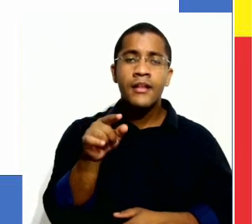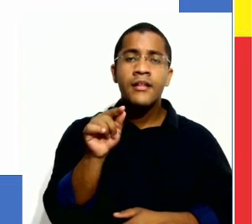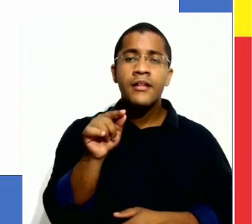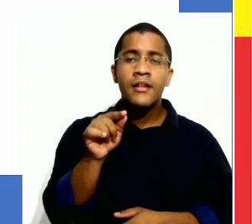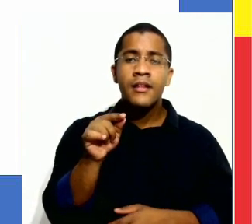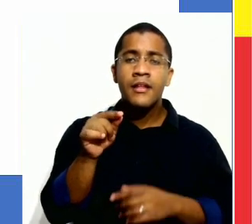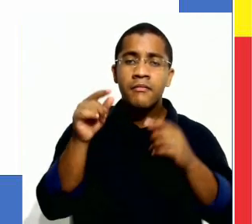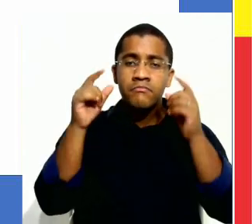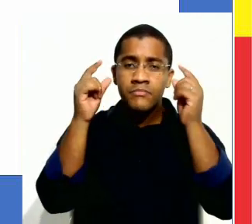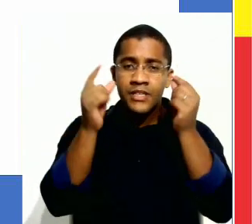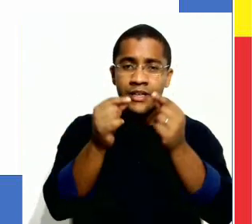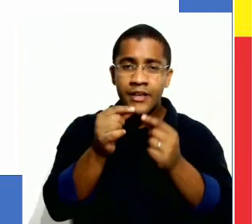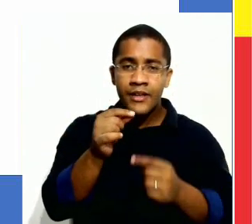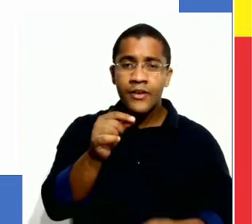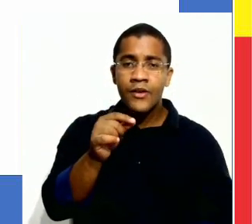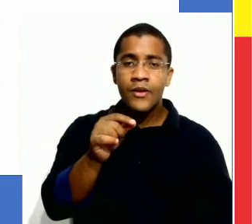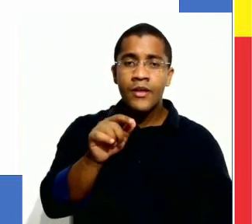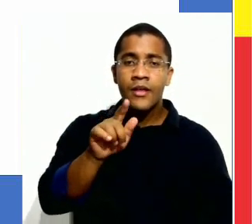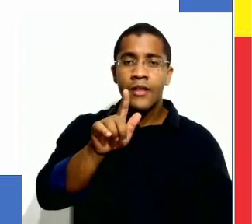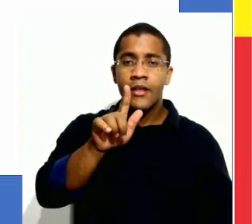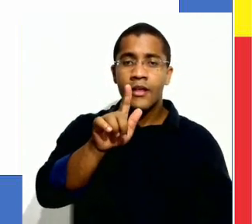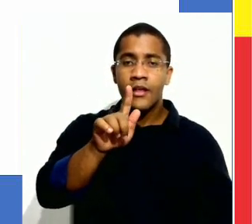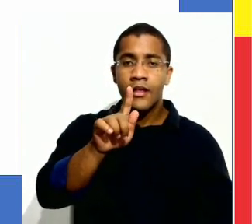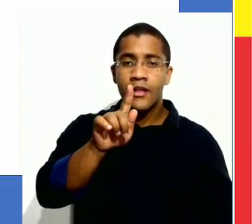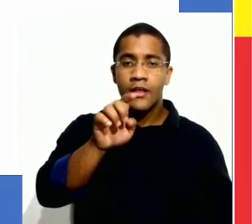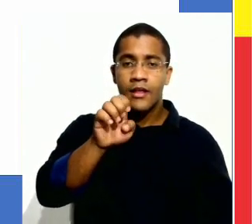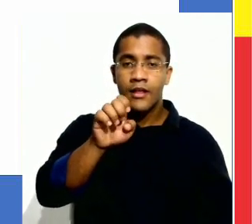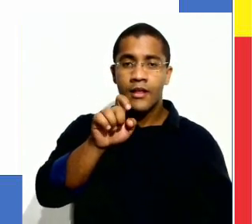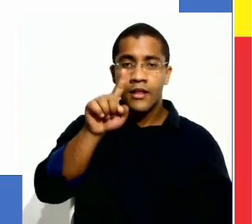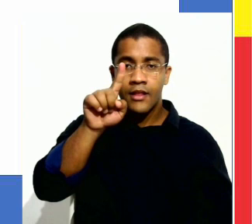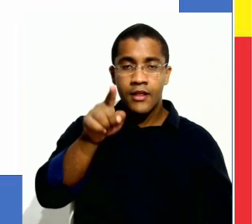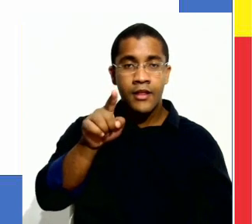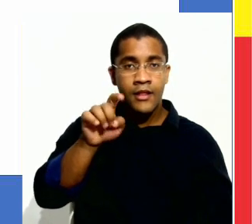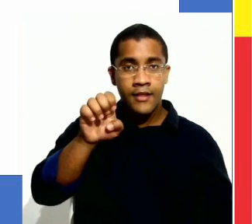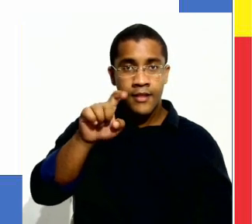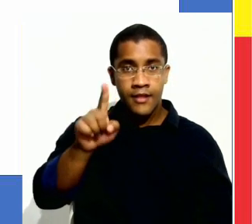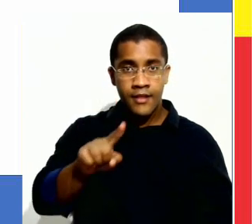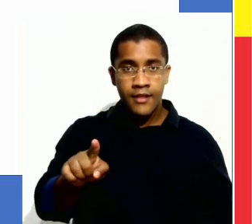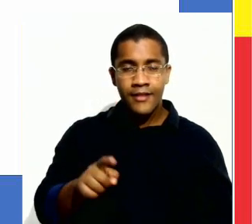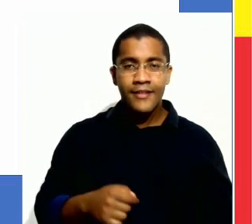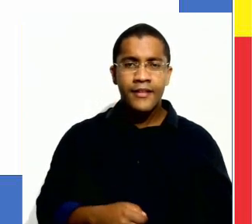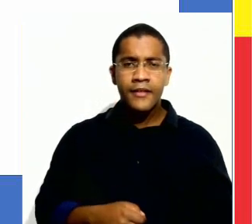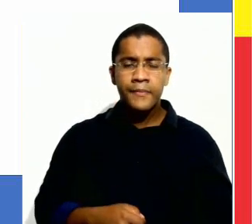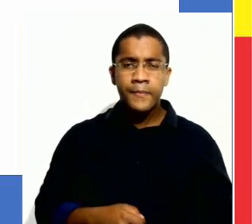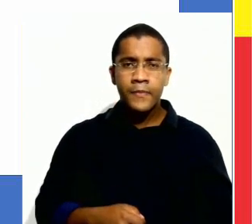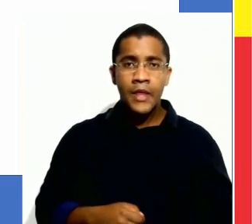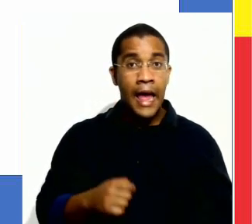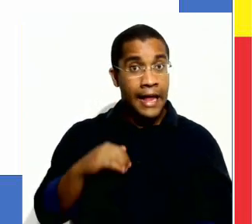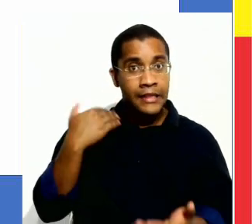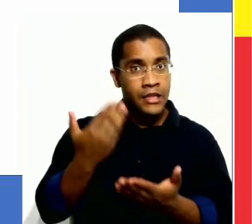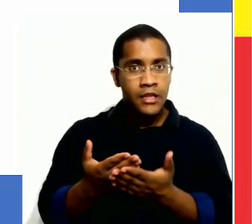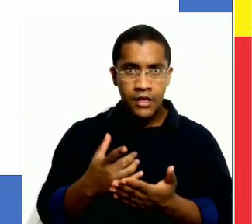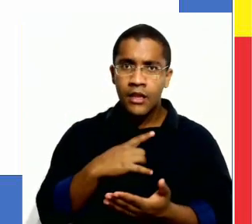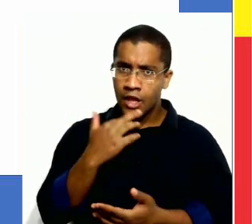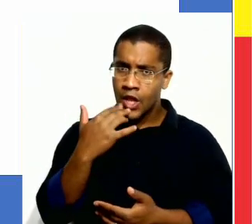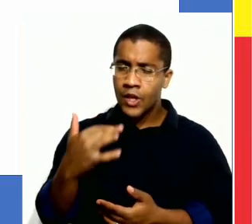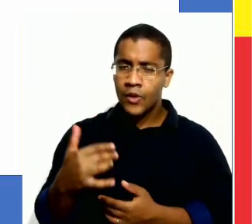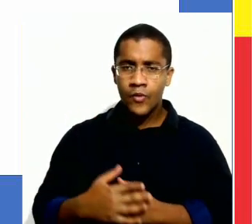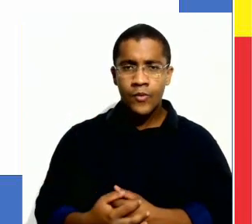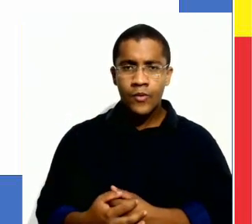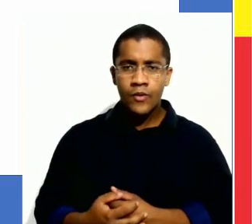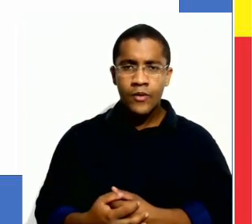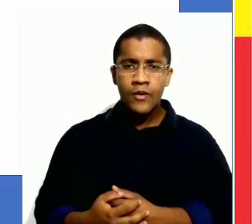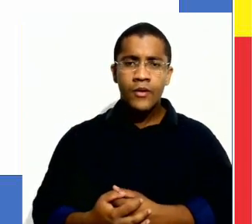Outro ponto importante de Axum foi a conversão de quê? Do